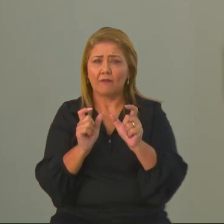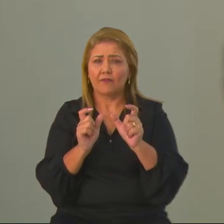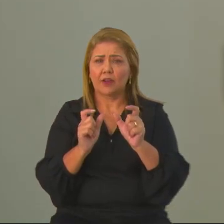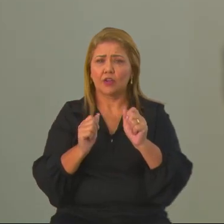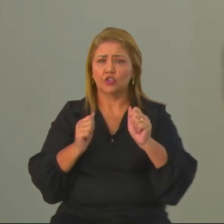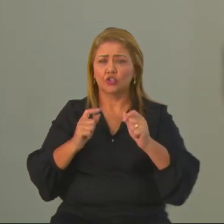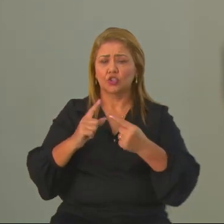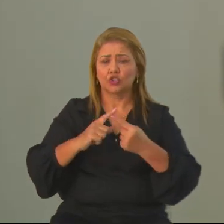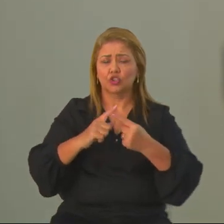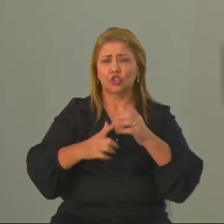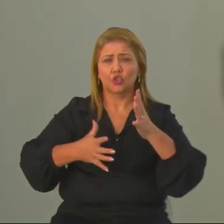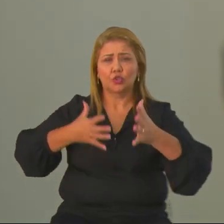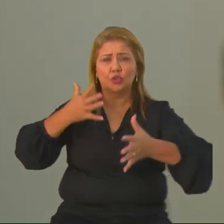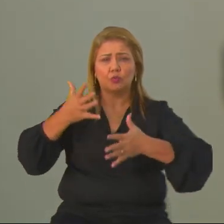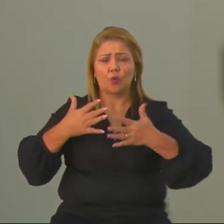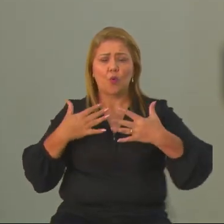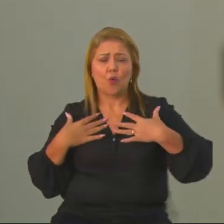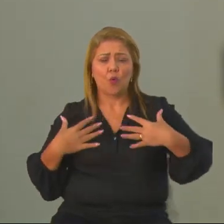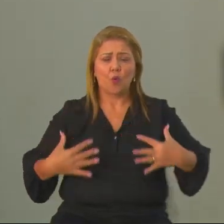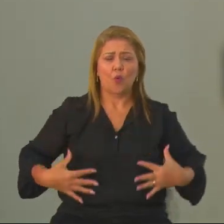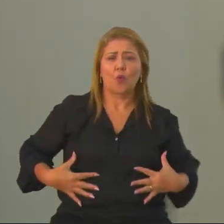ou o corpo?